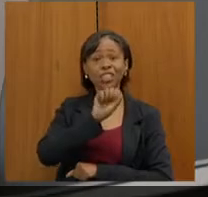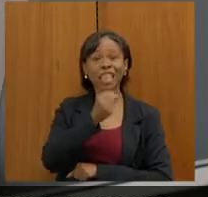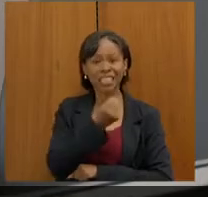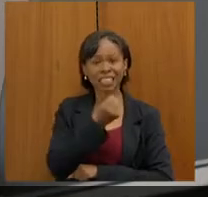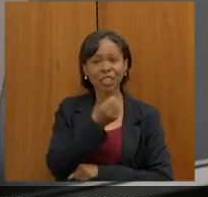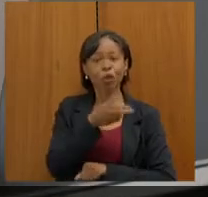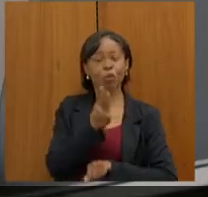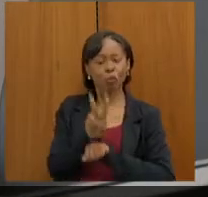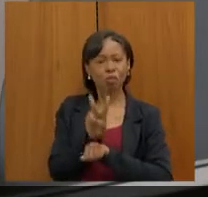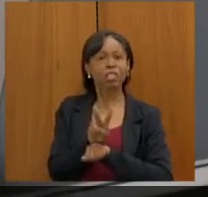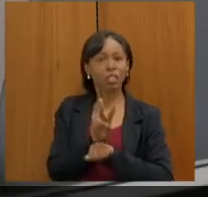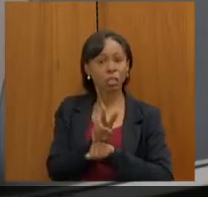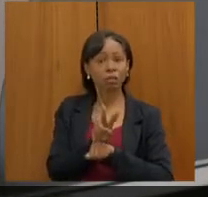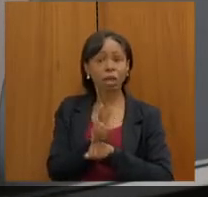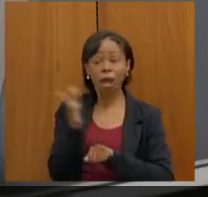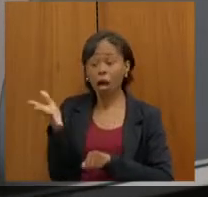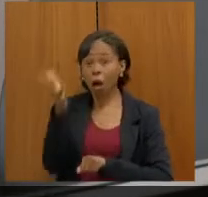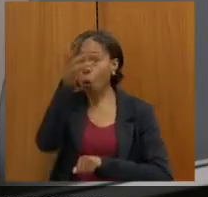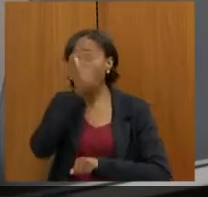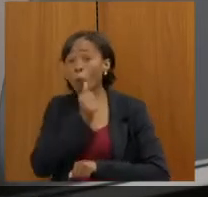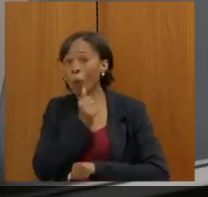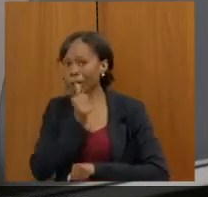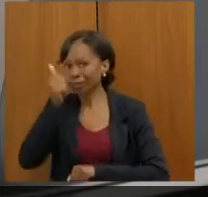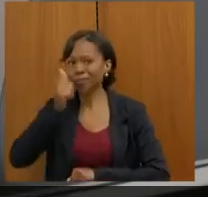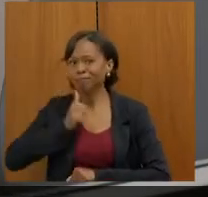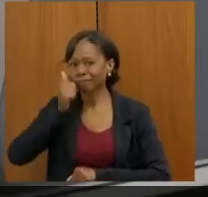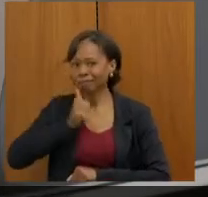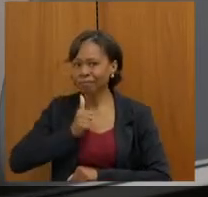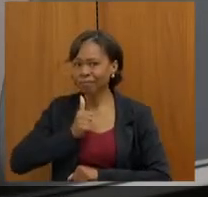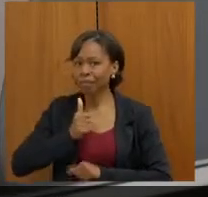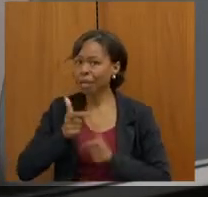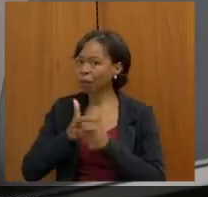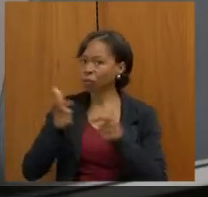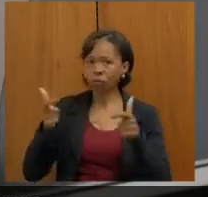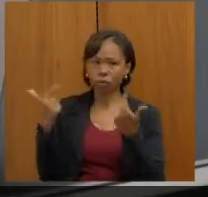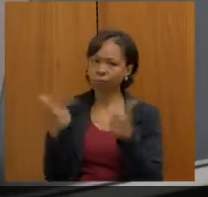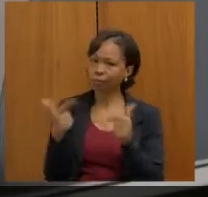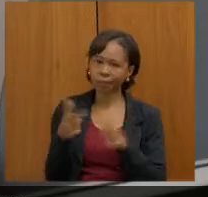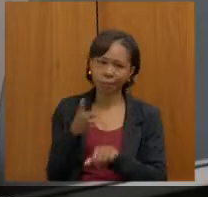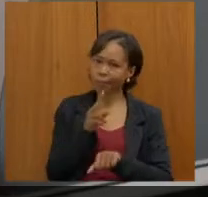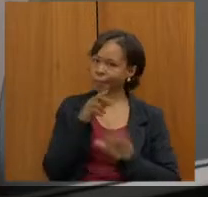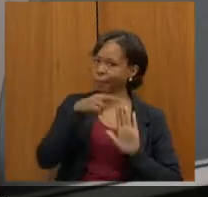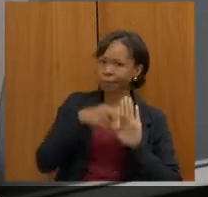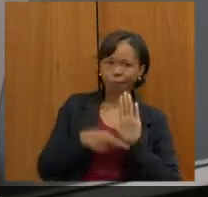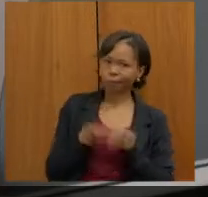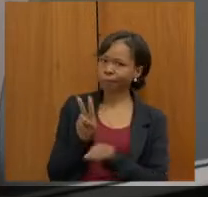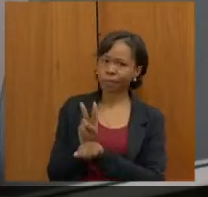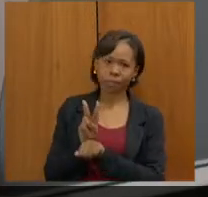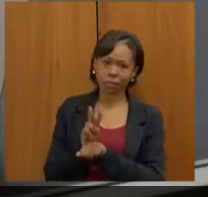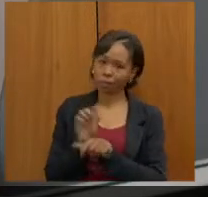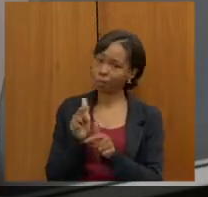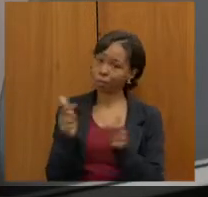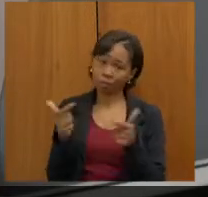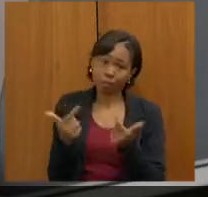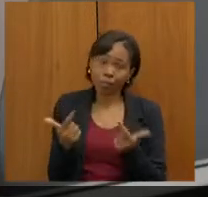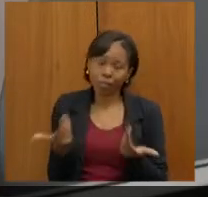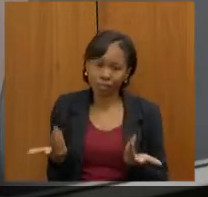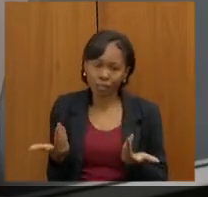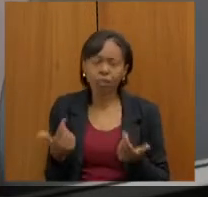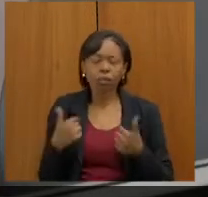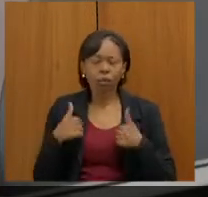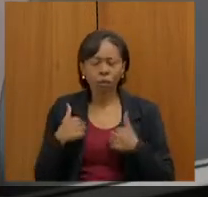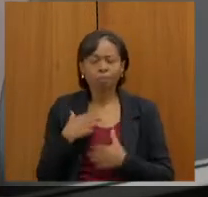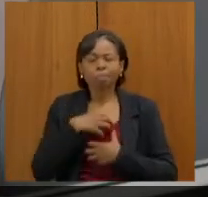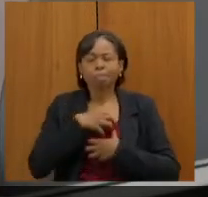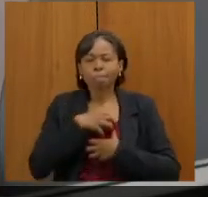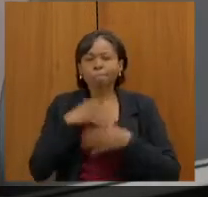porcento dos casos de feminicídio as mulheres não tinham medidas protetivas então é com muita alegria que eu falo que a Lei Maria da